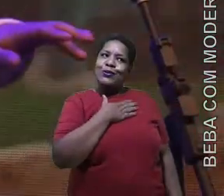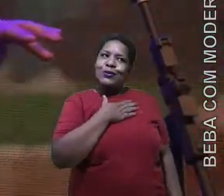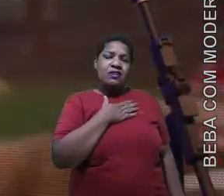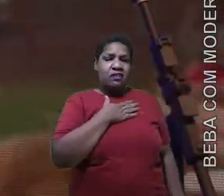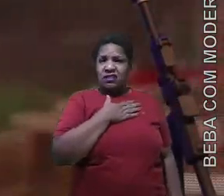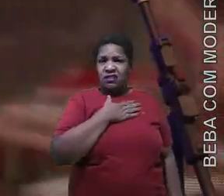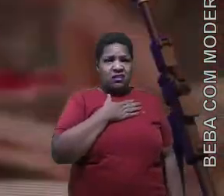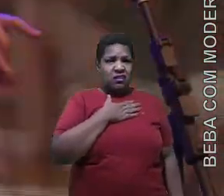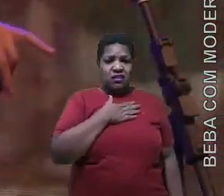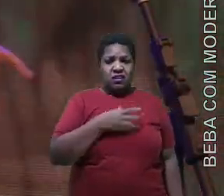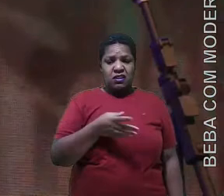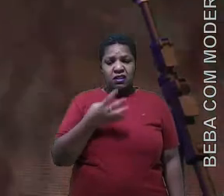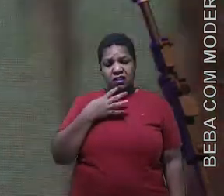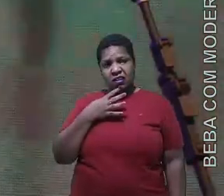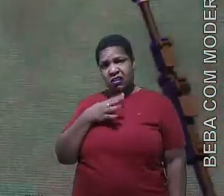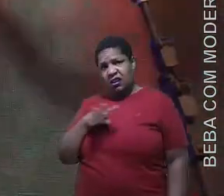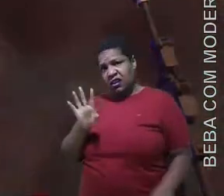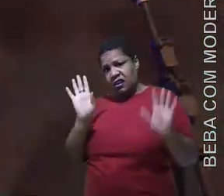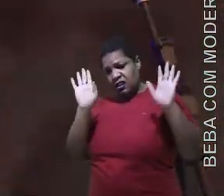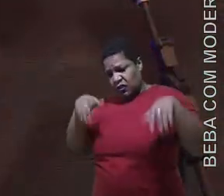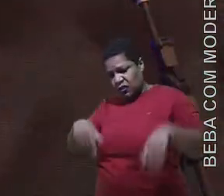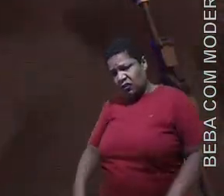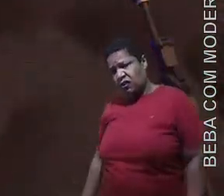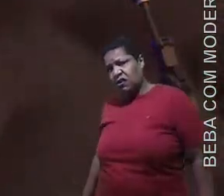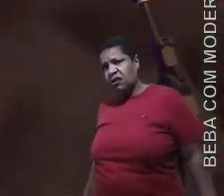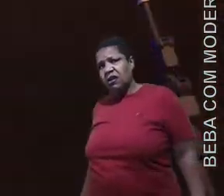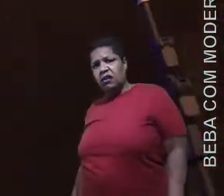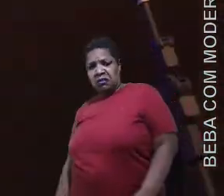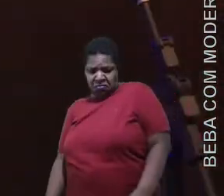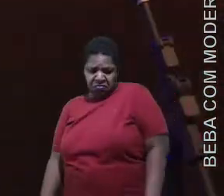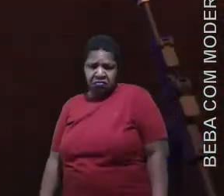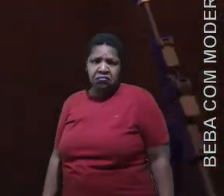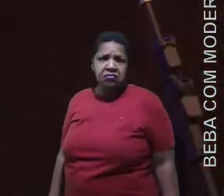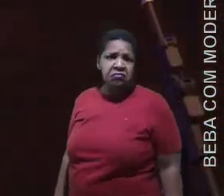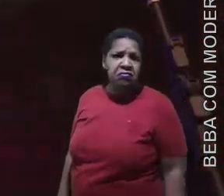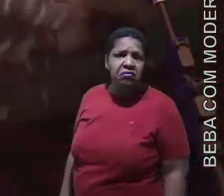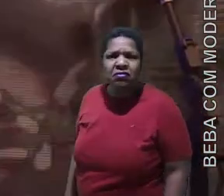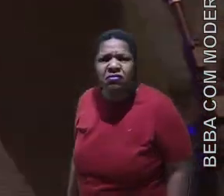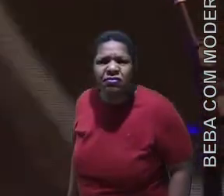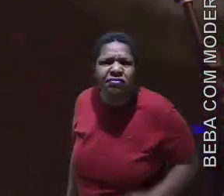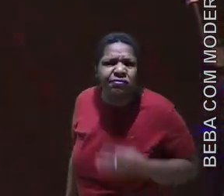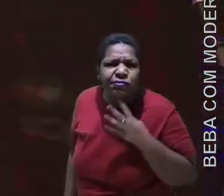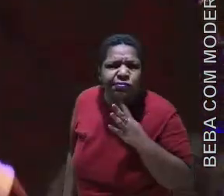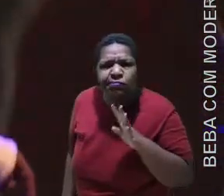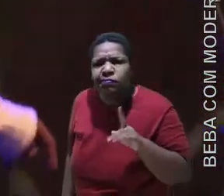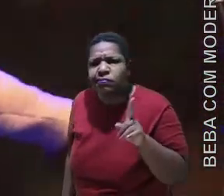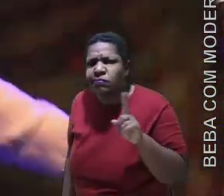sei lá acho que te conheço